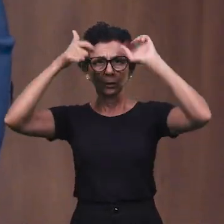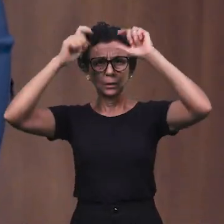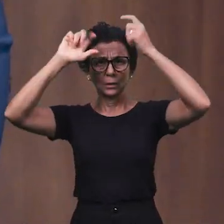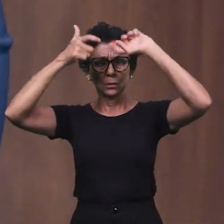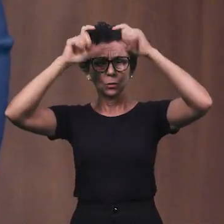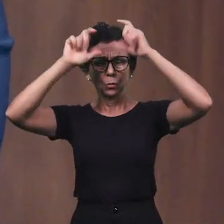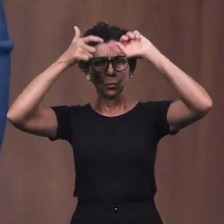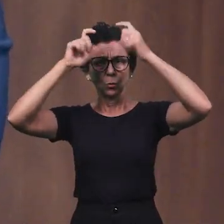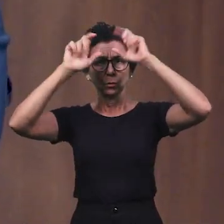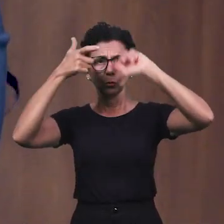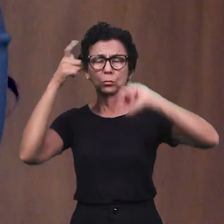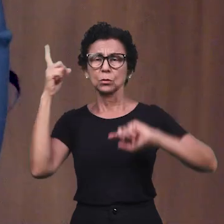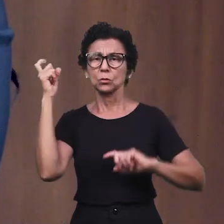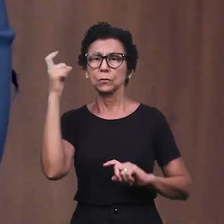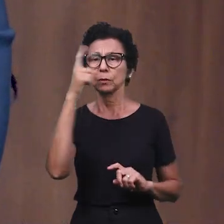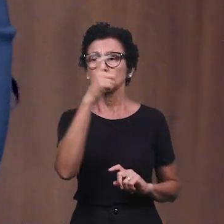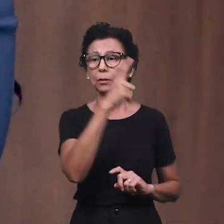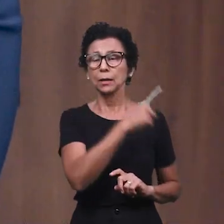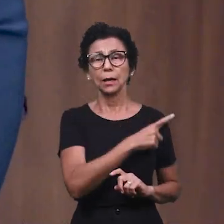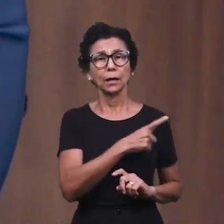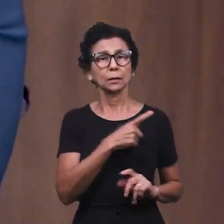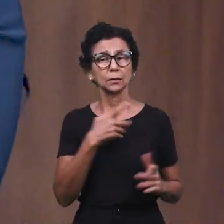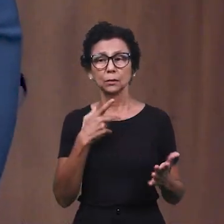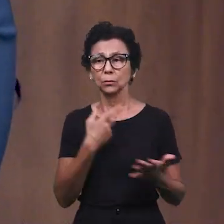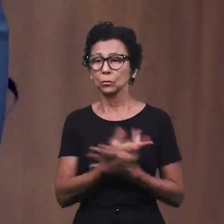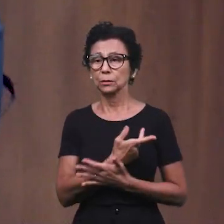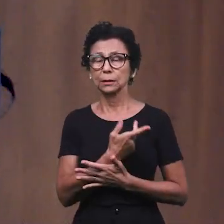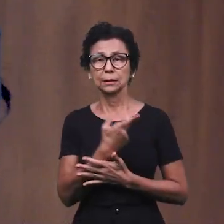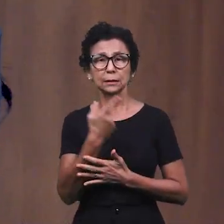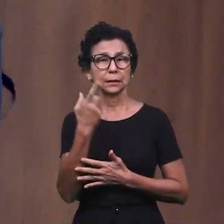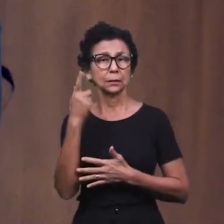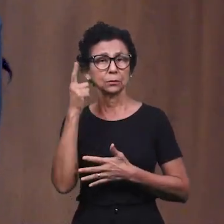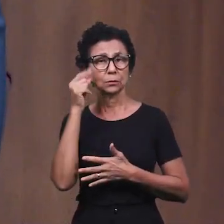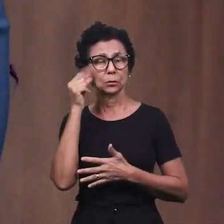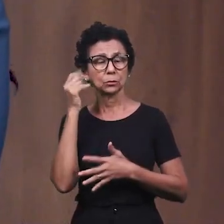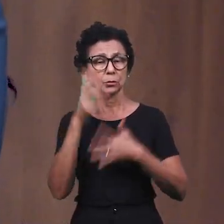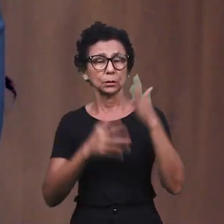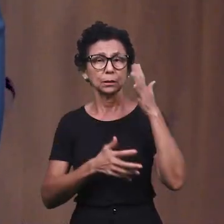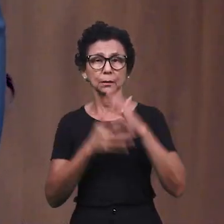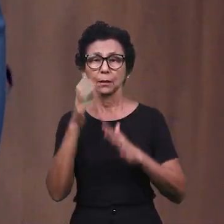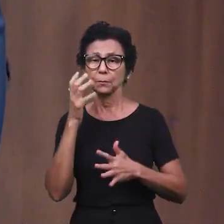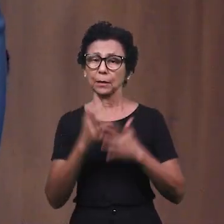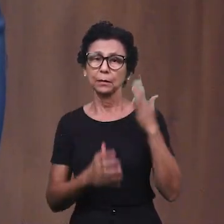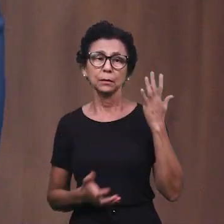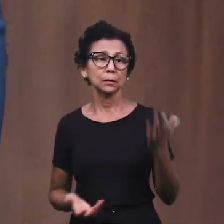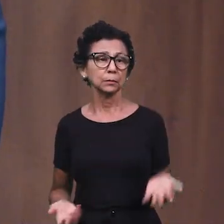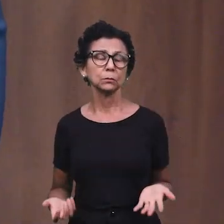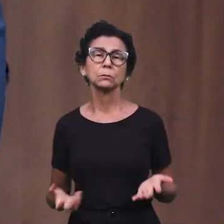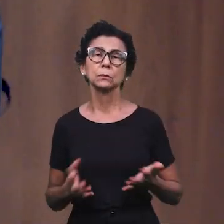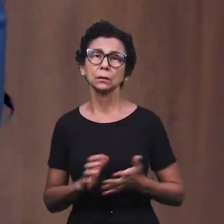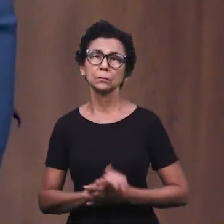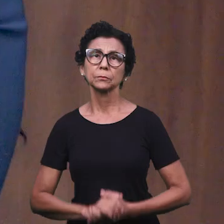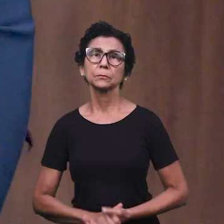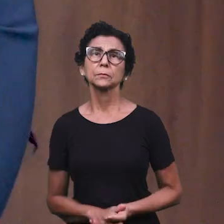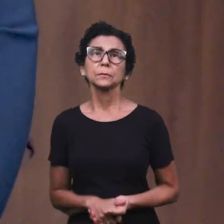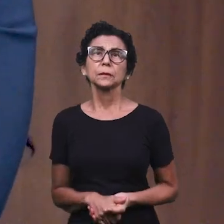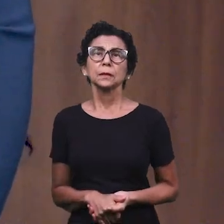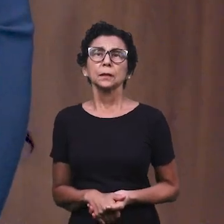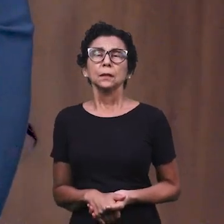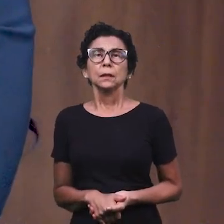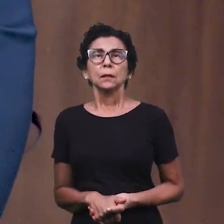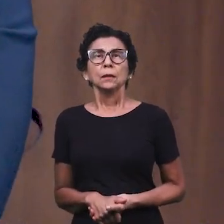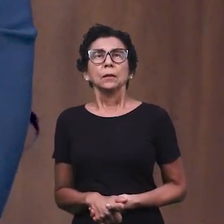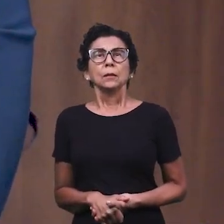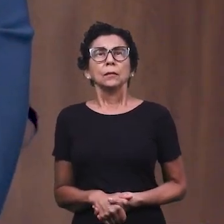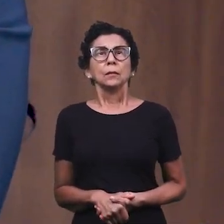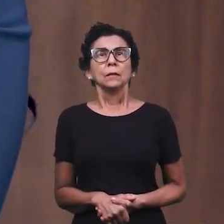ou dificuldades que podem estar ocorrendo e podem estar atrapalhando o sono das pessoas, né?